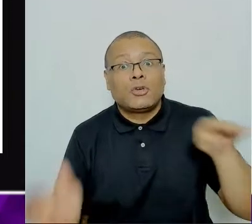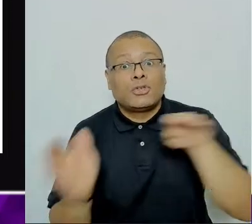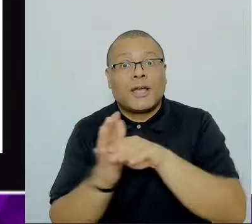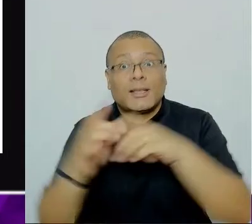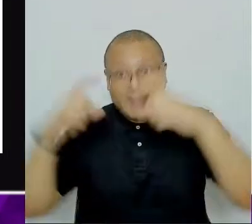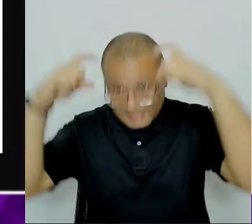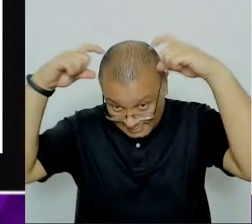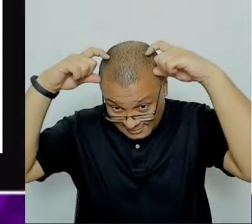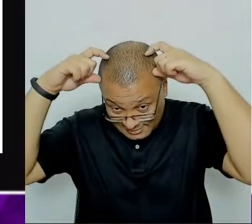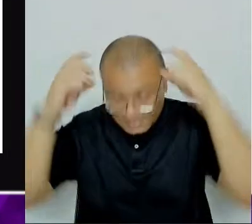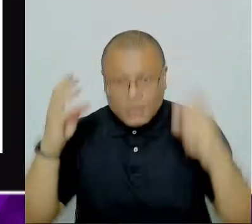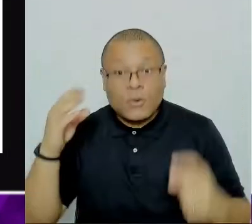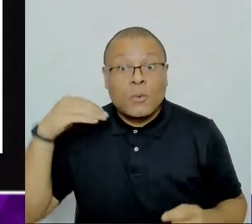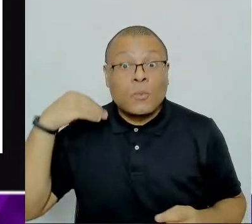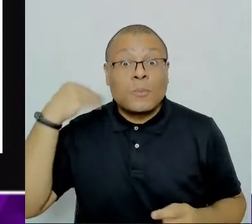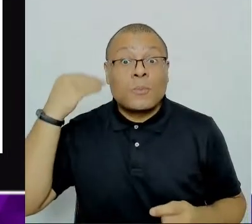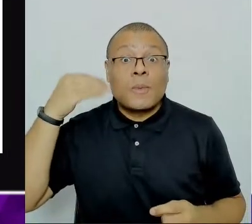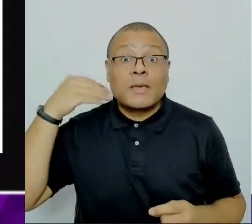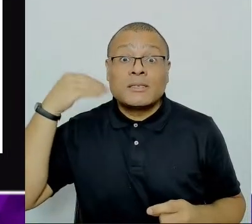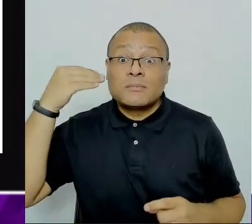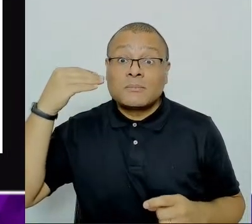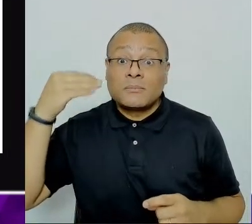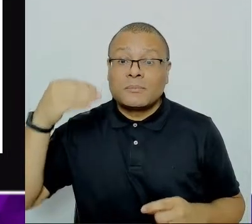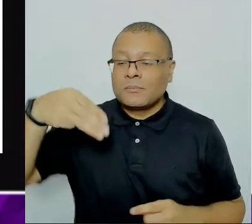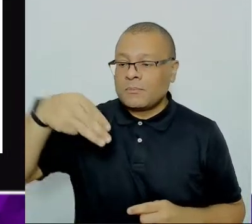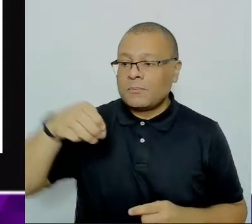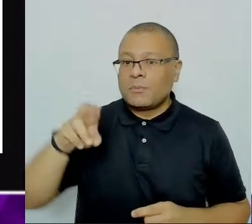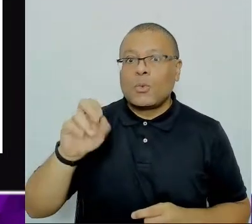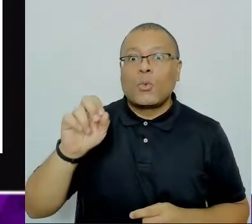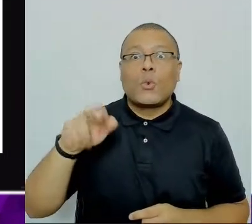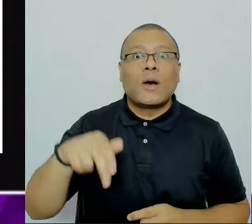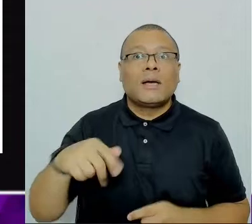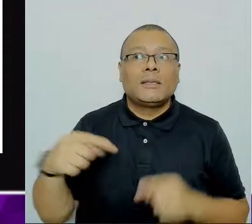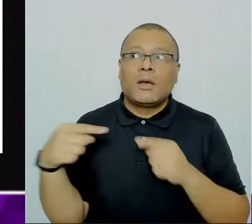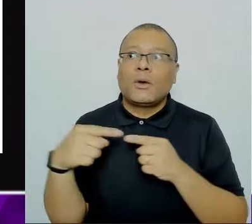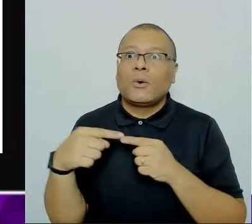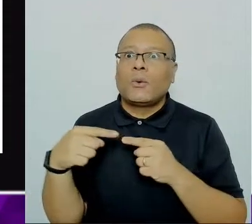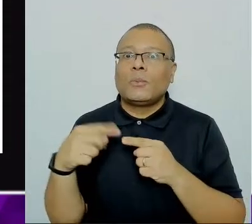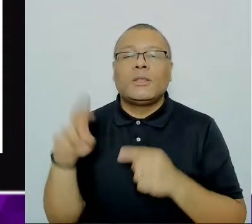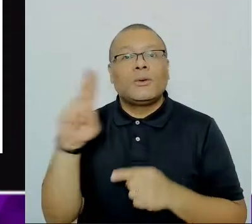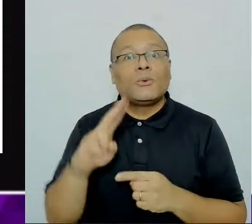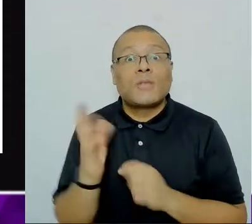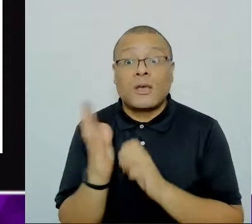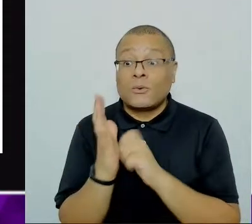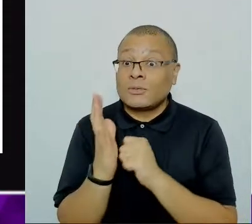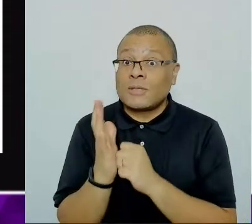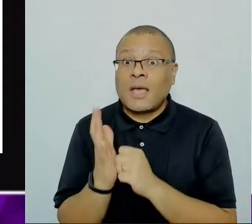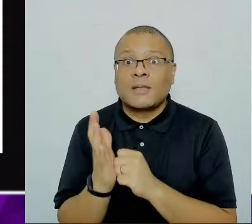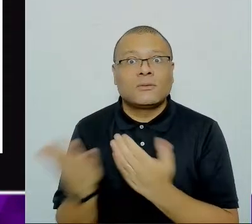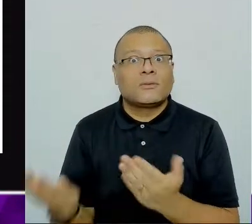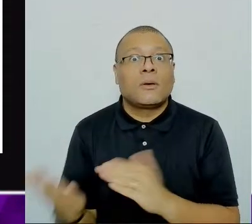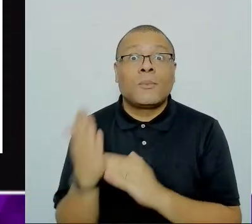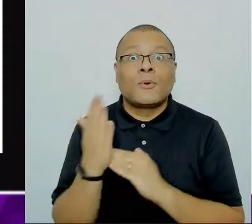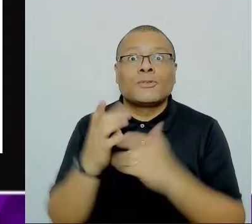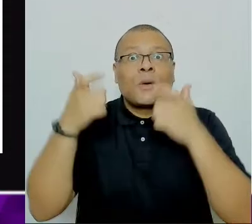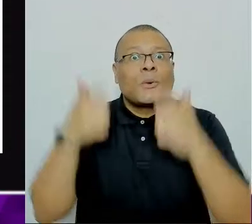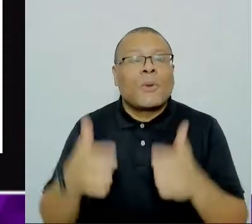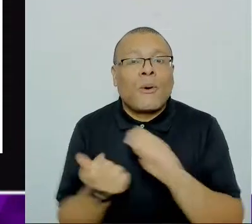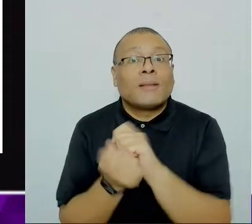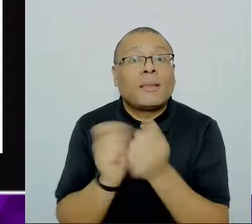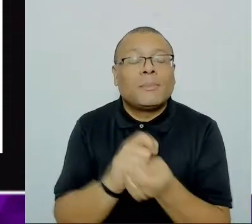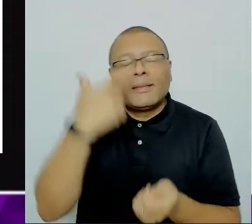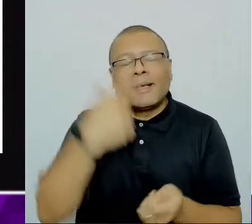Uma experiência mais formatada com a Moana. Por que não começar a utilizar esses dados? Né? Então, no final, vejo